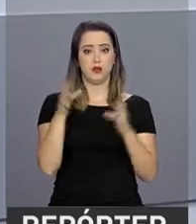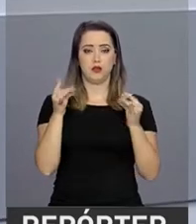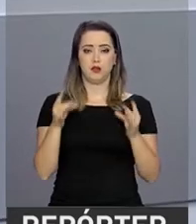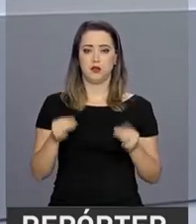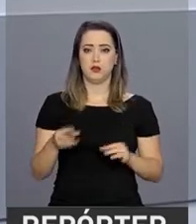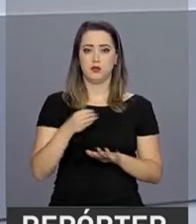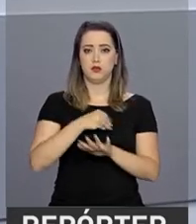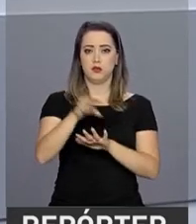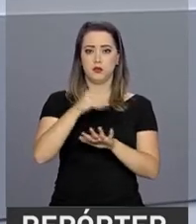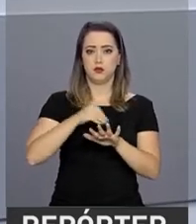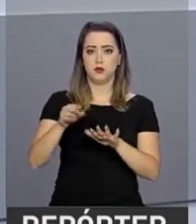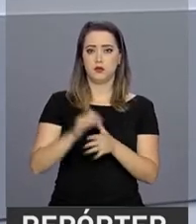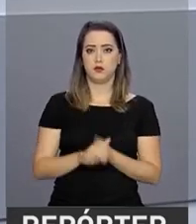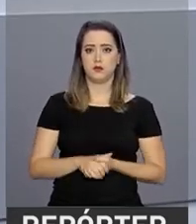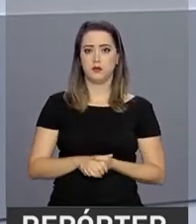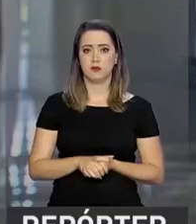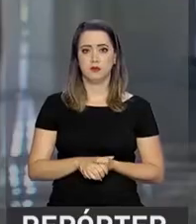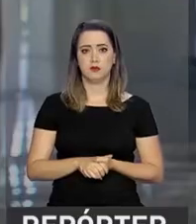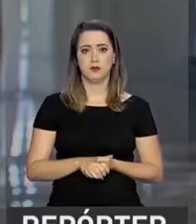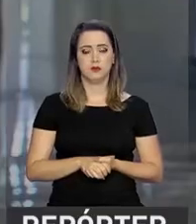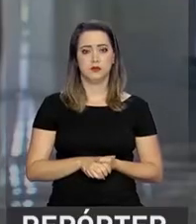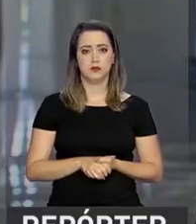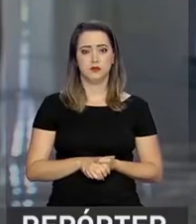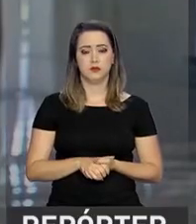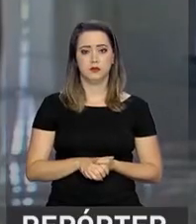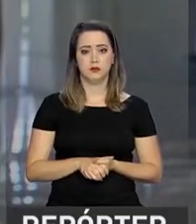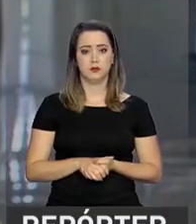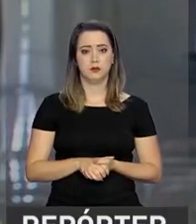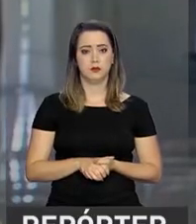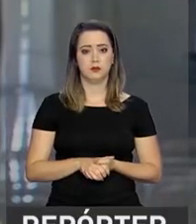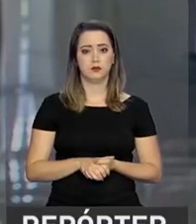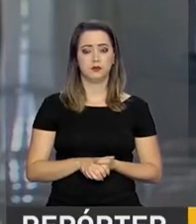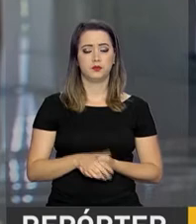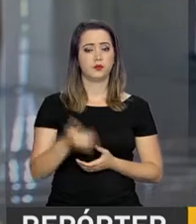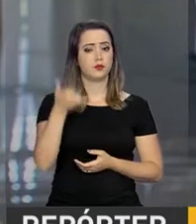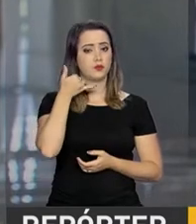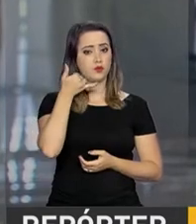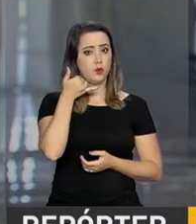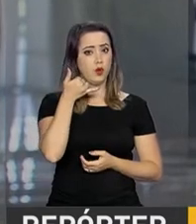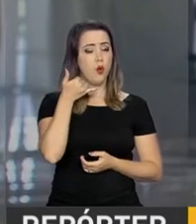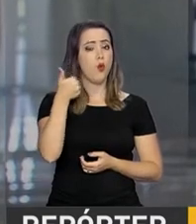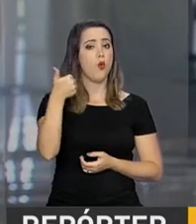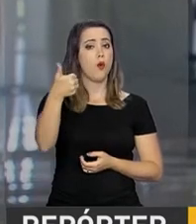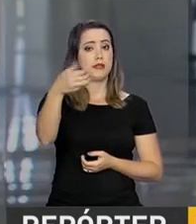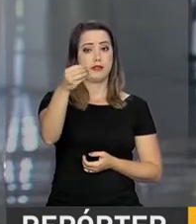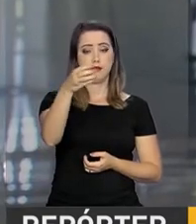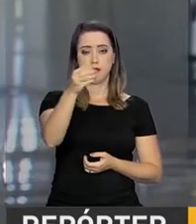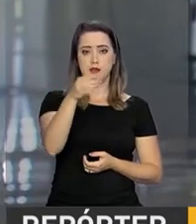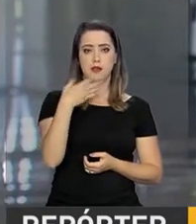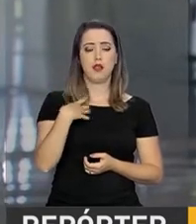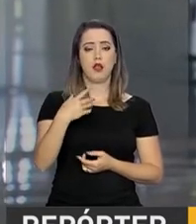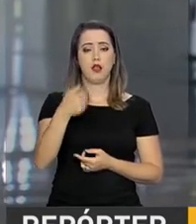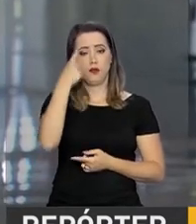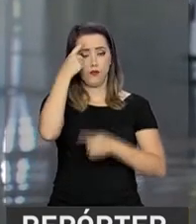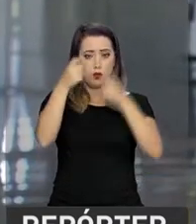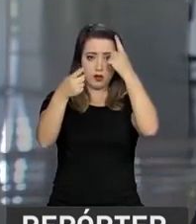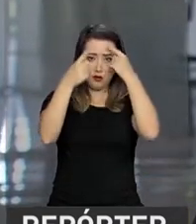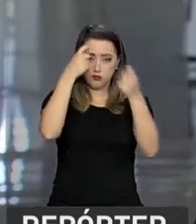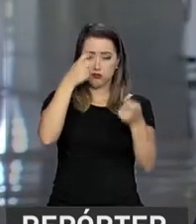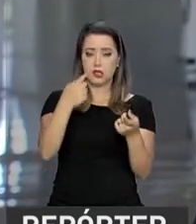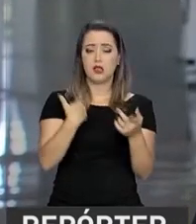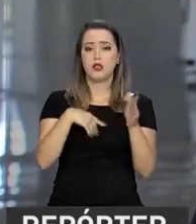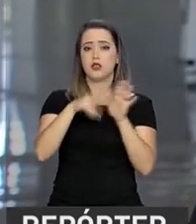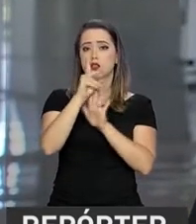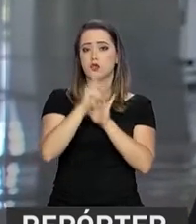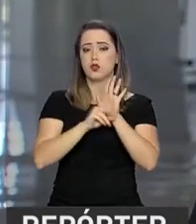tem as informações. O Disque 100 recebe denúncias de violações de direitos humanos.